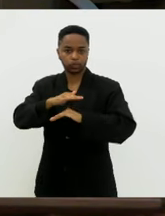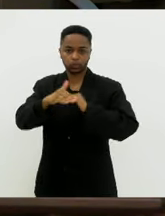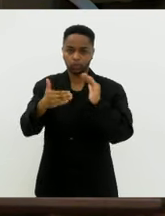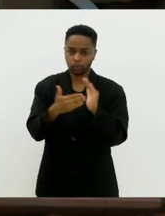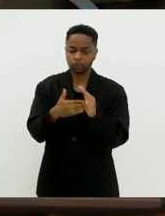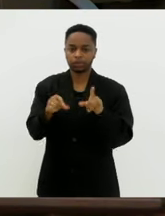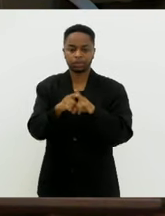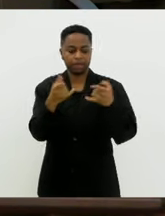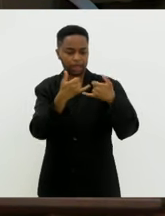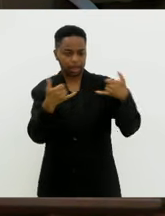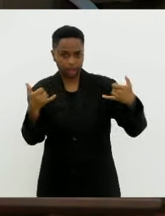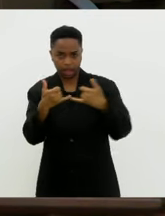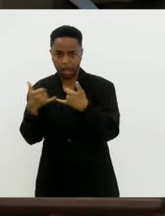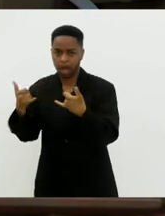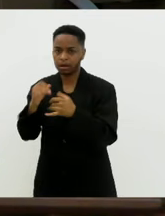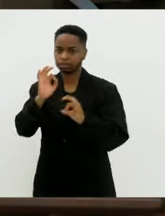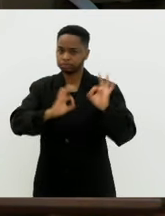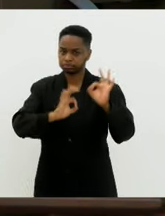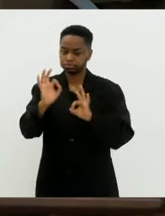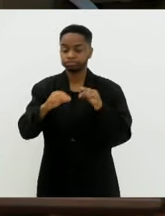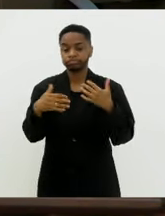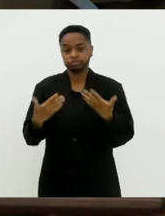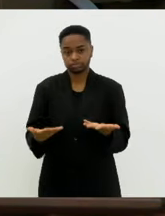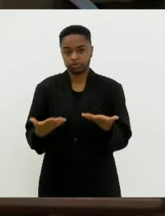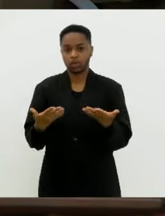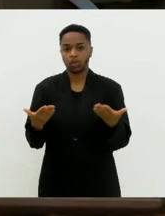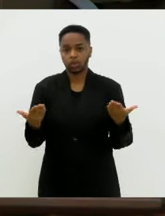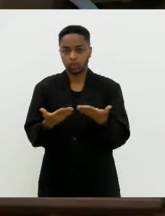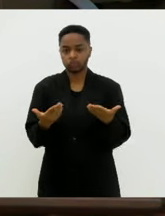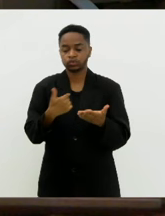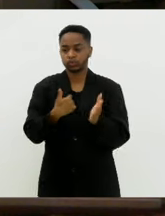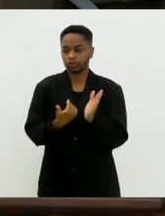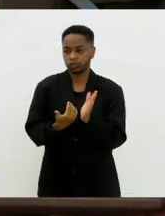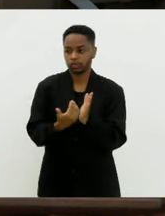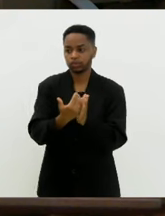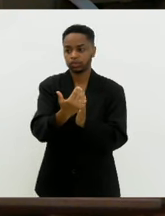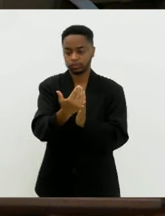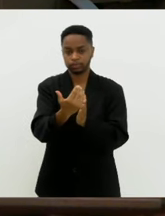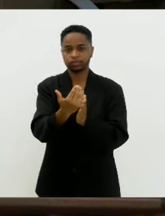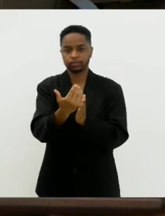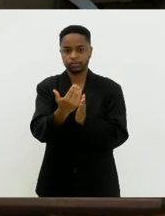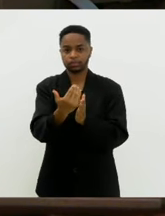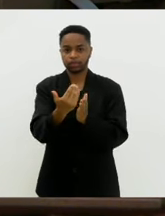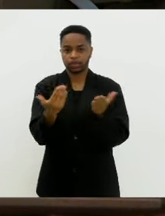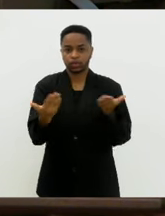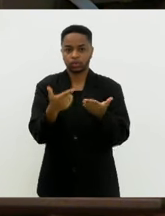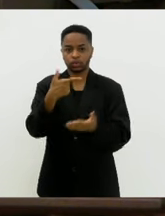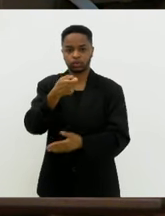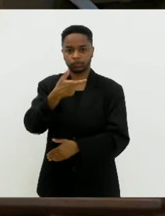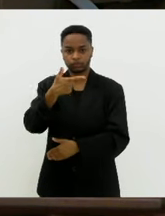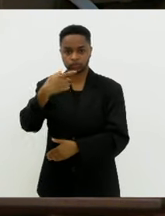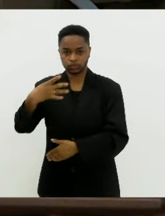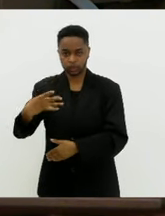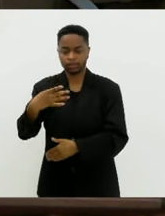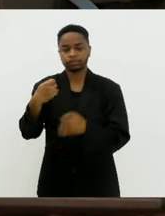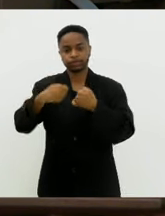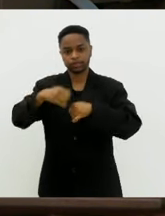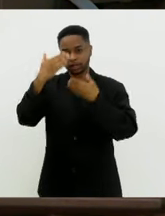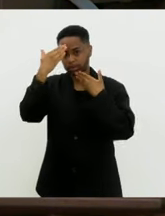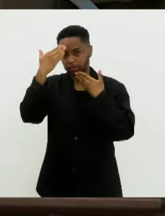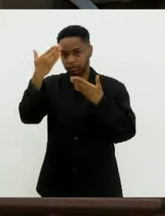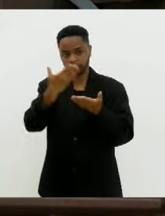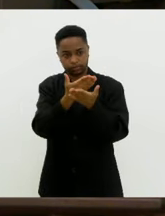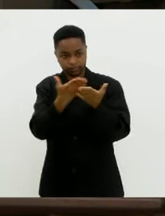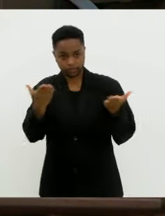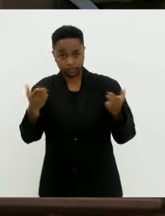cabeamento. Então, eu não poderia começar retornando o nosso trabalho nesse ano de 2024 sem agradecer aqueles que muitas